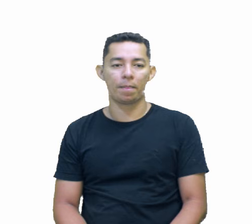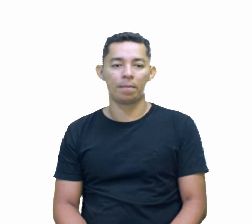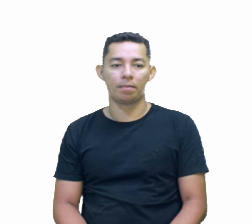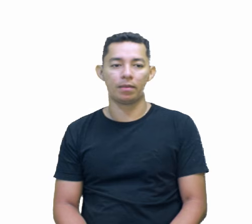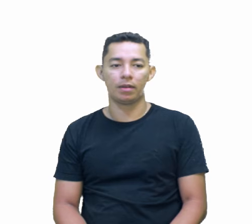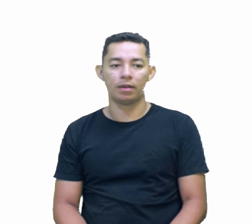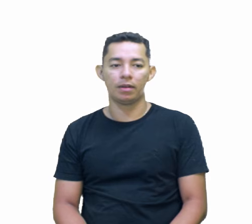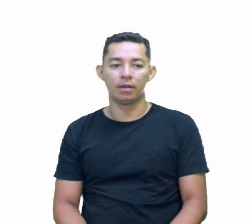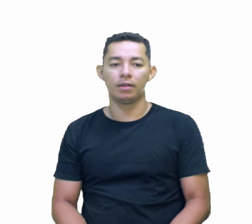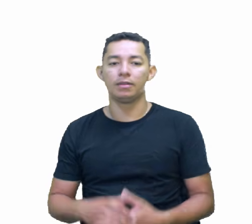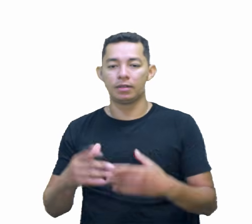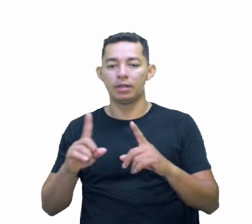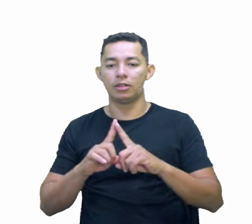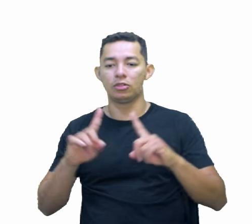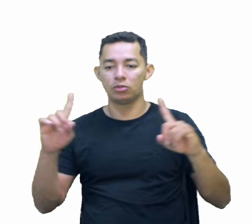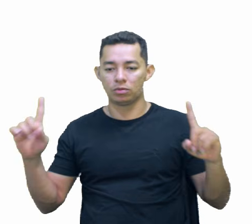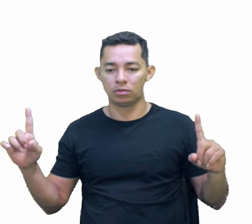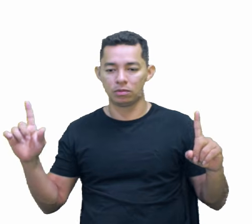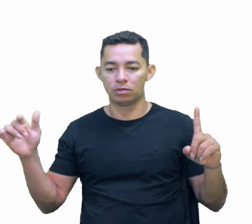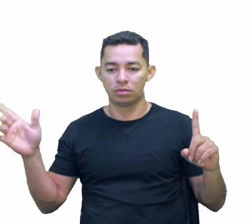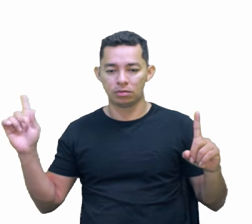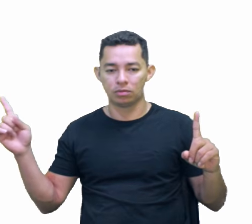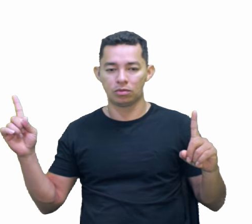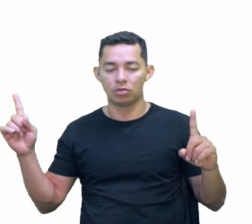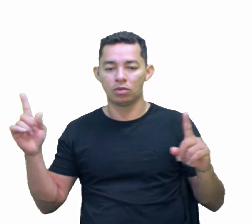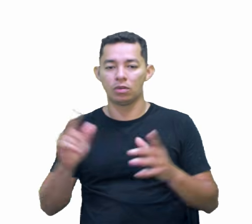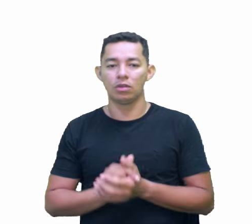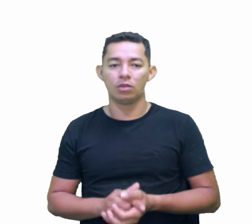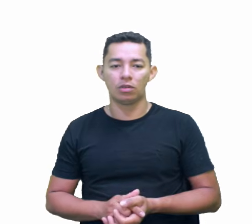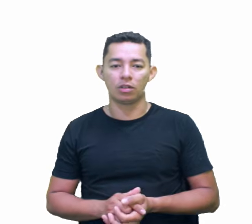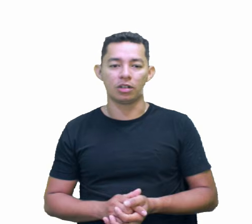Fatores ecológicos, bióticos e abióticos. Aqui é uma